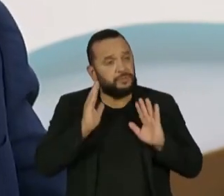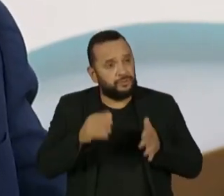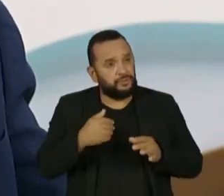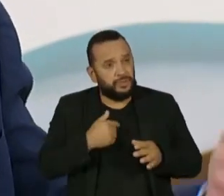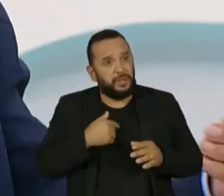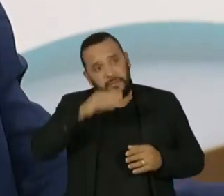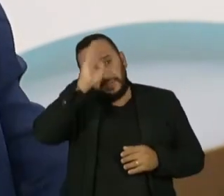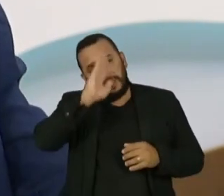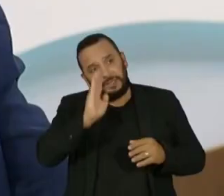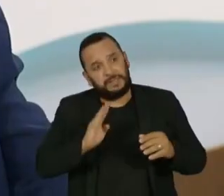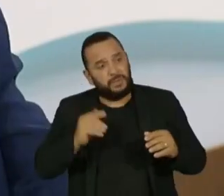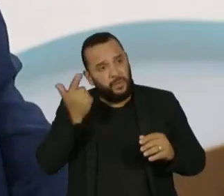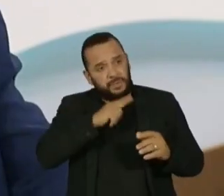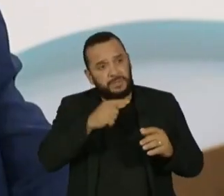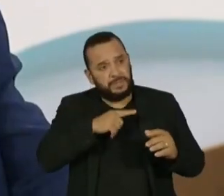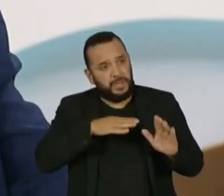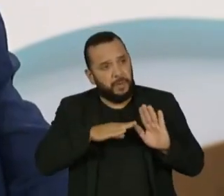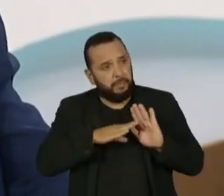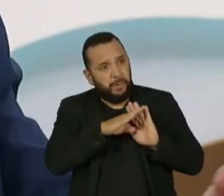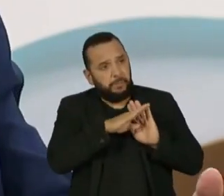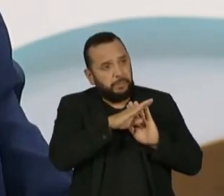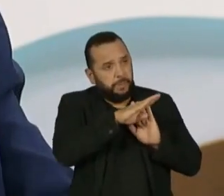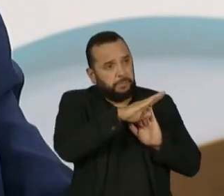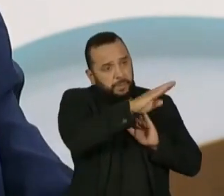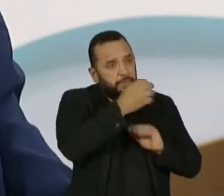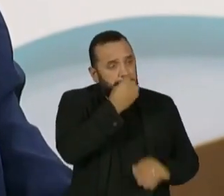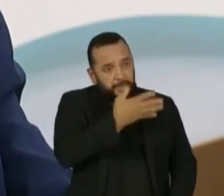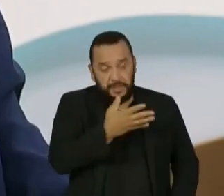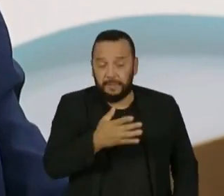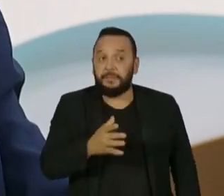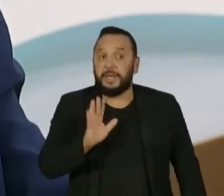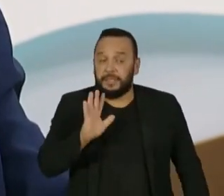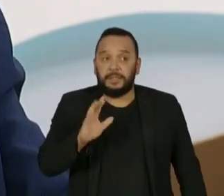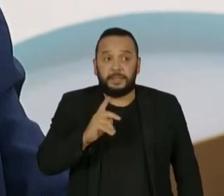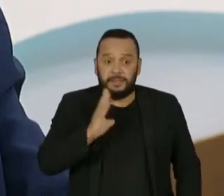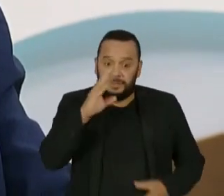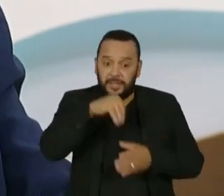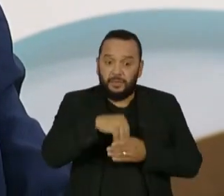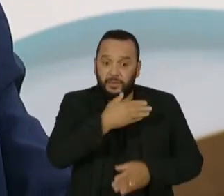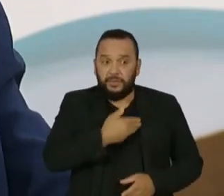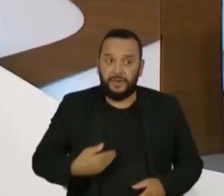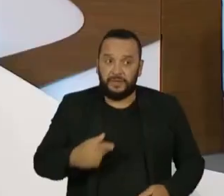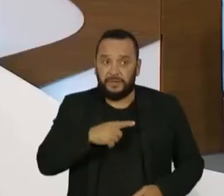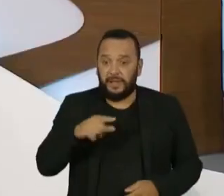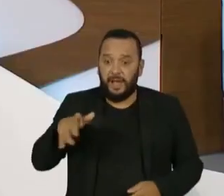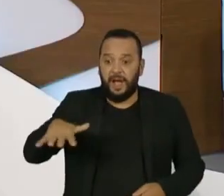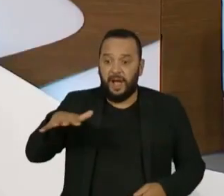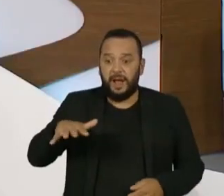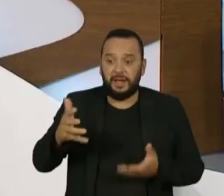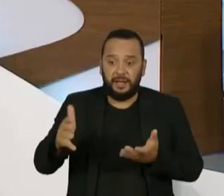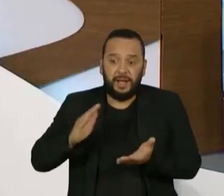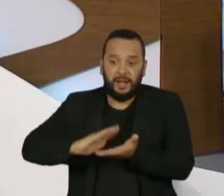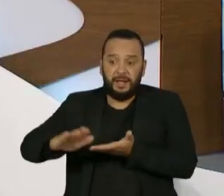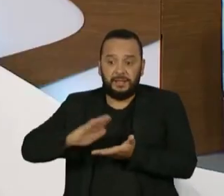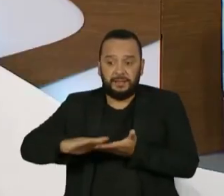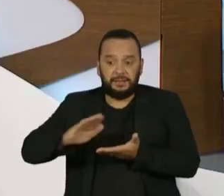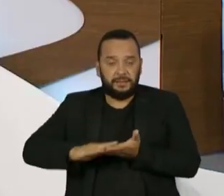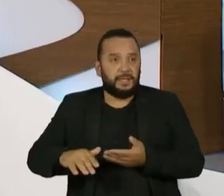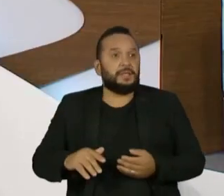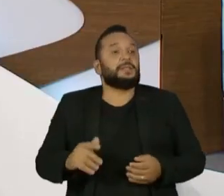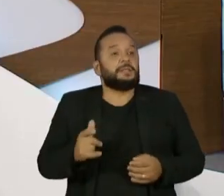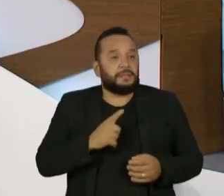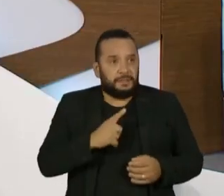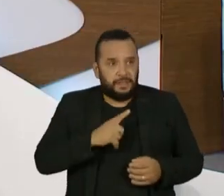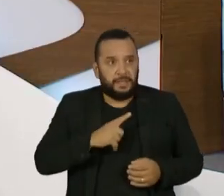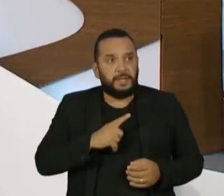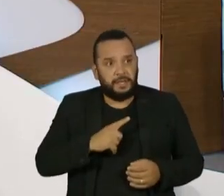anteriormente. Se dentro de um governo você tem a área fim, que quer gastar, e você tem quem está sentado no cofre, e os